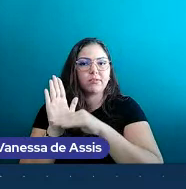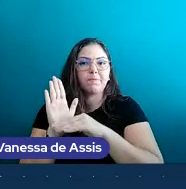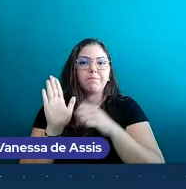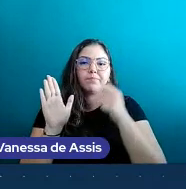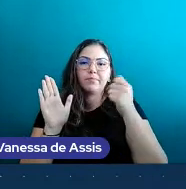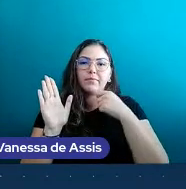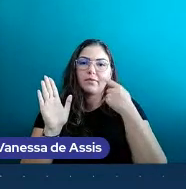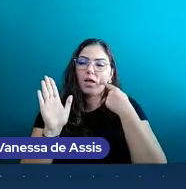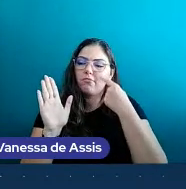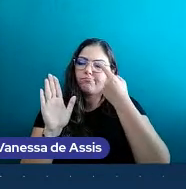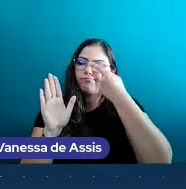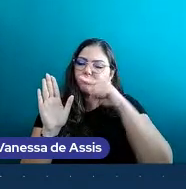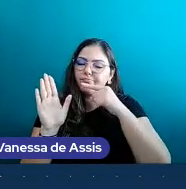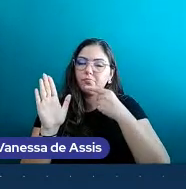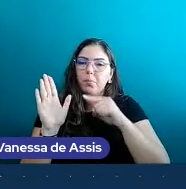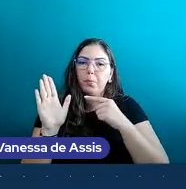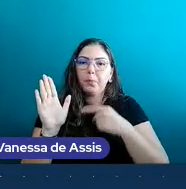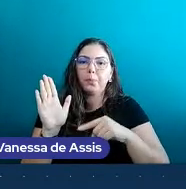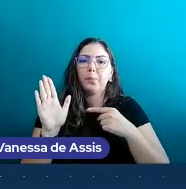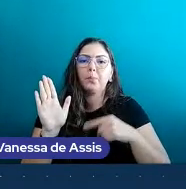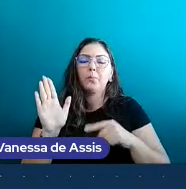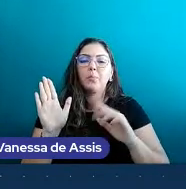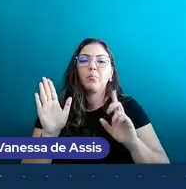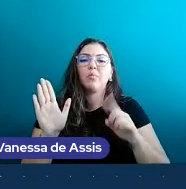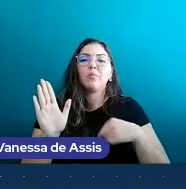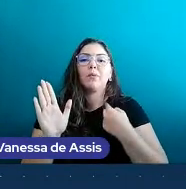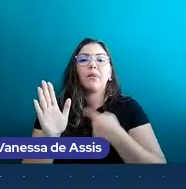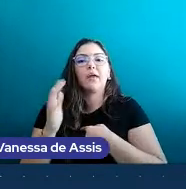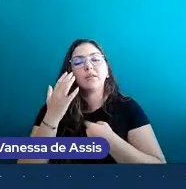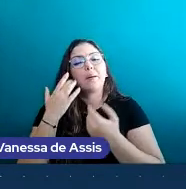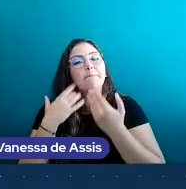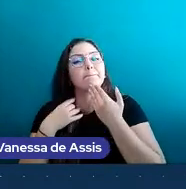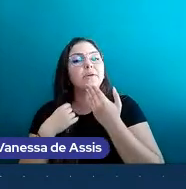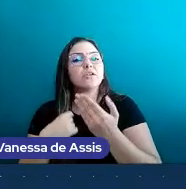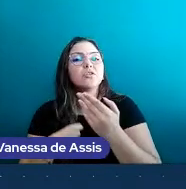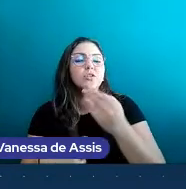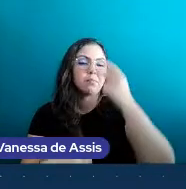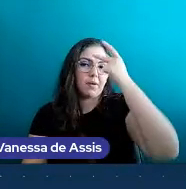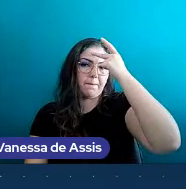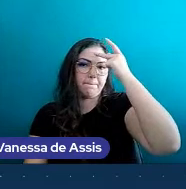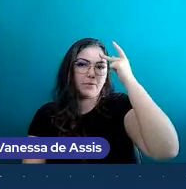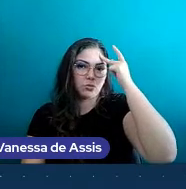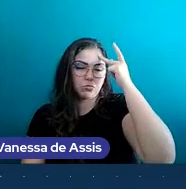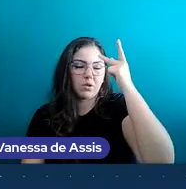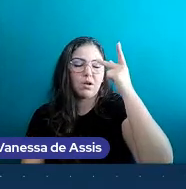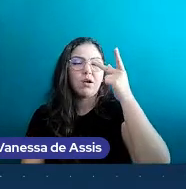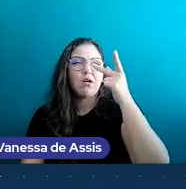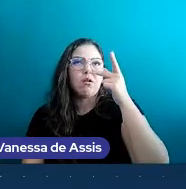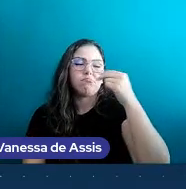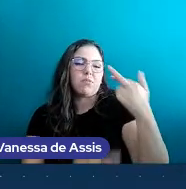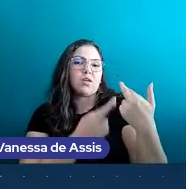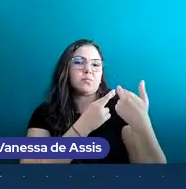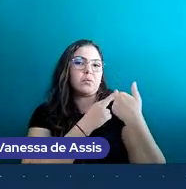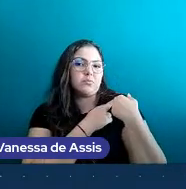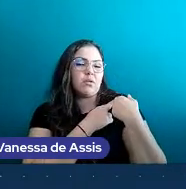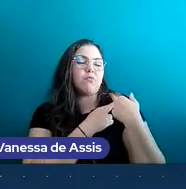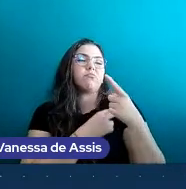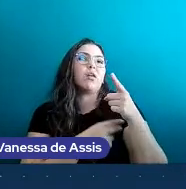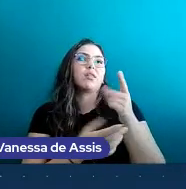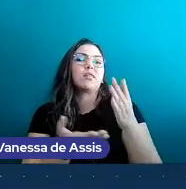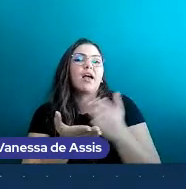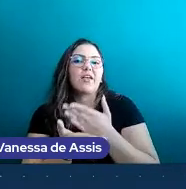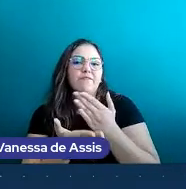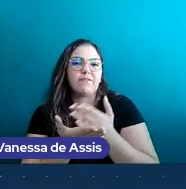notificação de um caso, e a gente solicitou ao editor da revista, que teve a compreensão e publicou esse